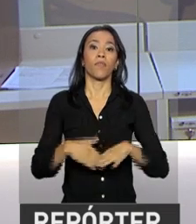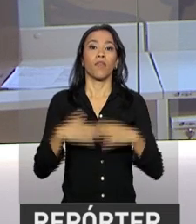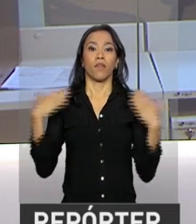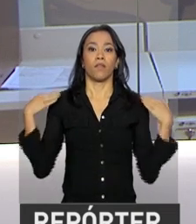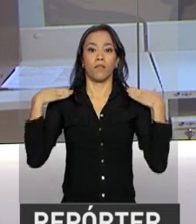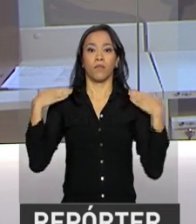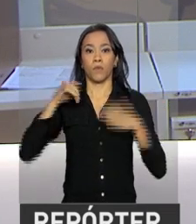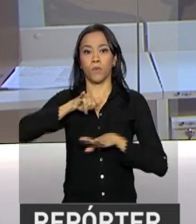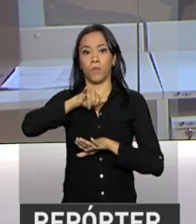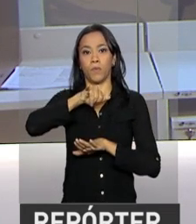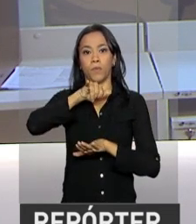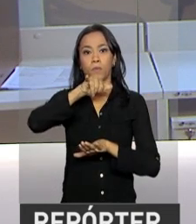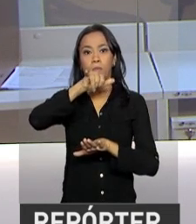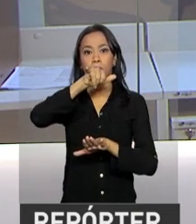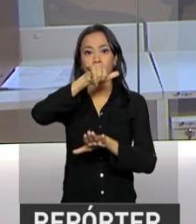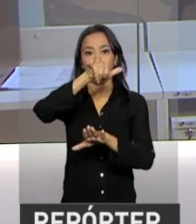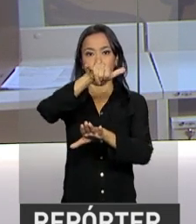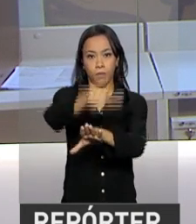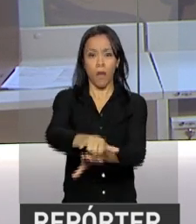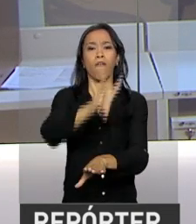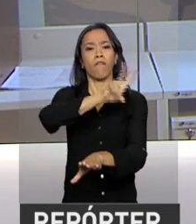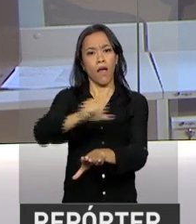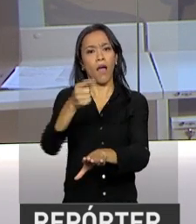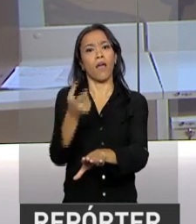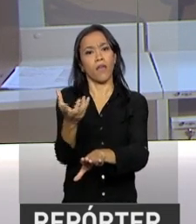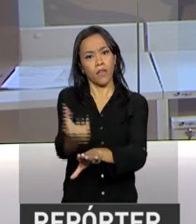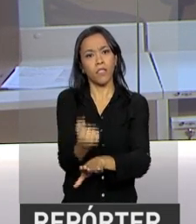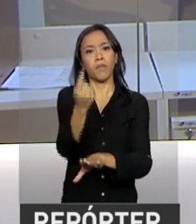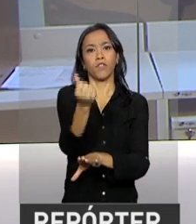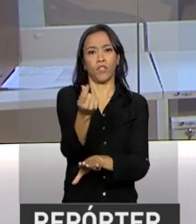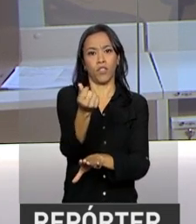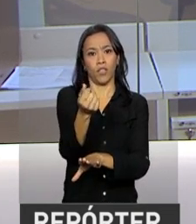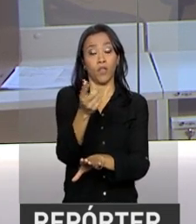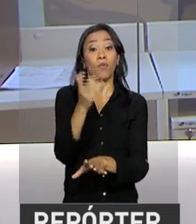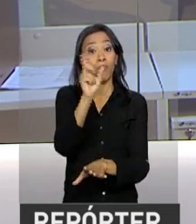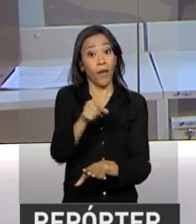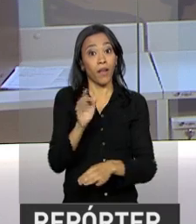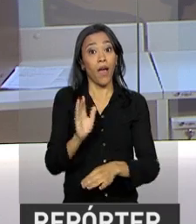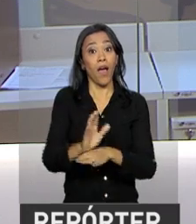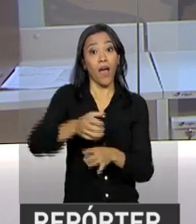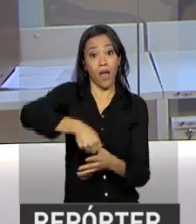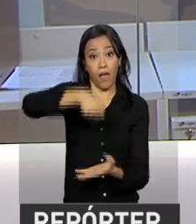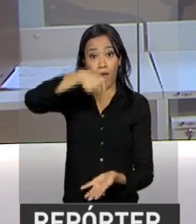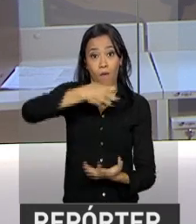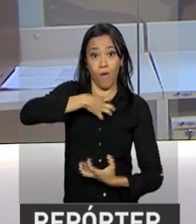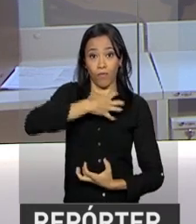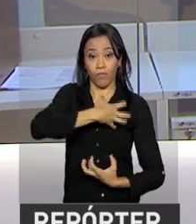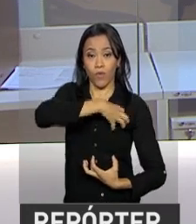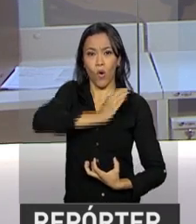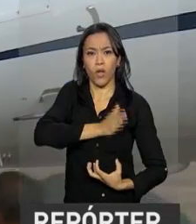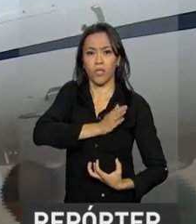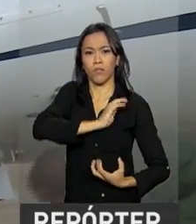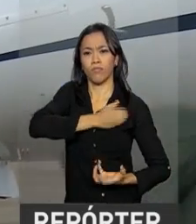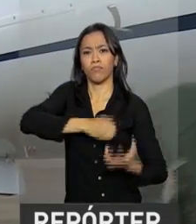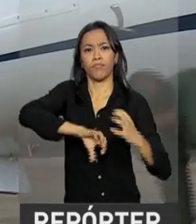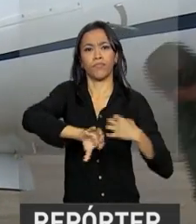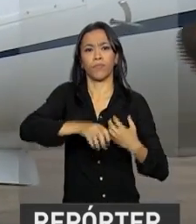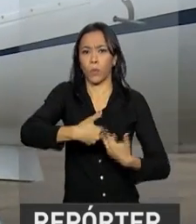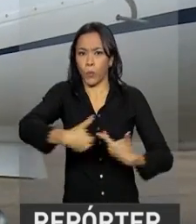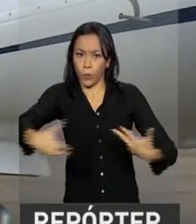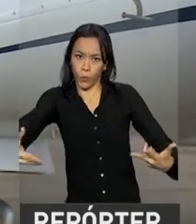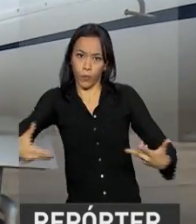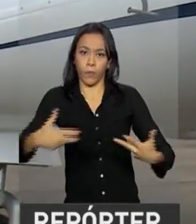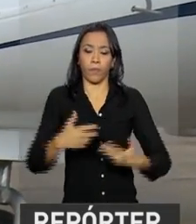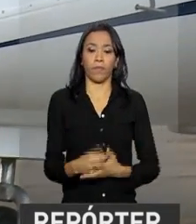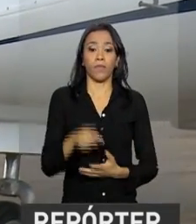brasileira vai receber mais investimentos para garantir o transporte de órg para transes